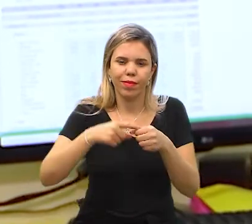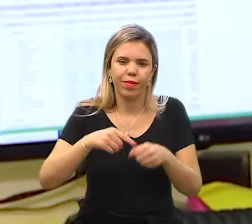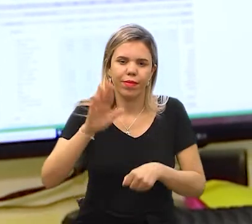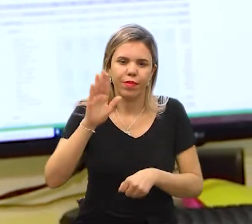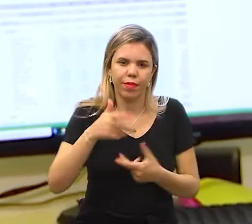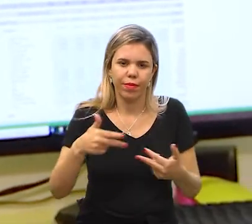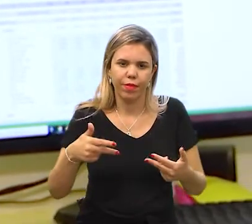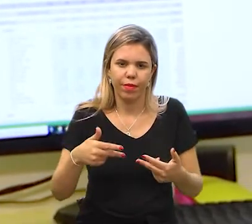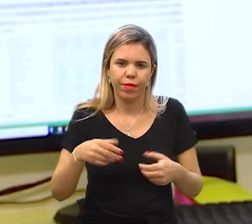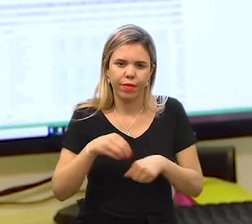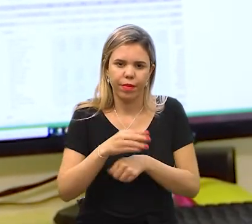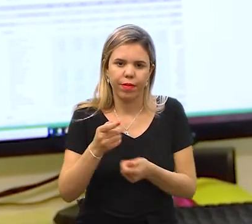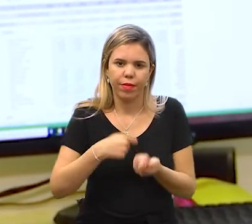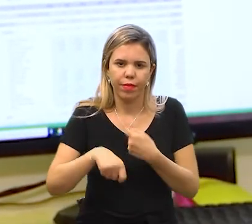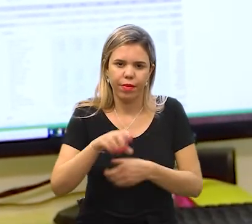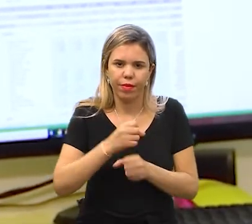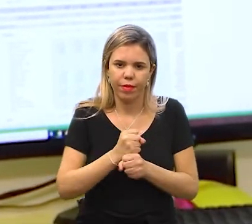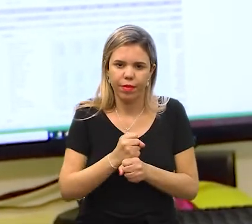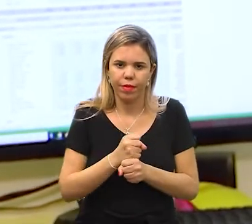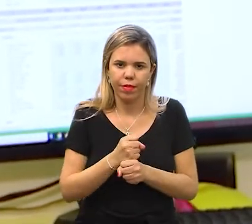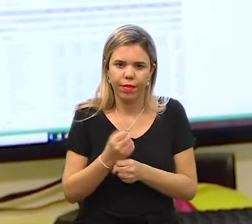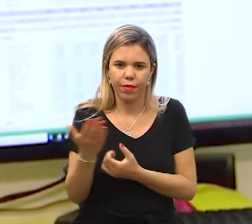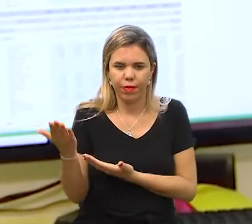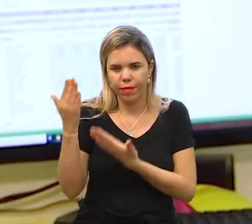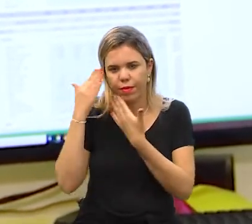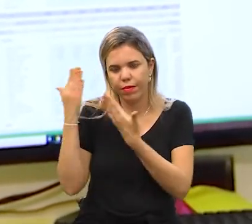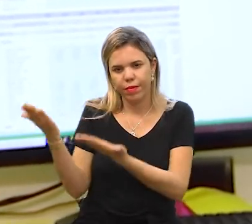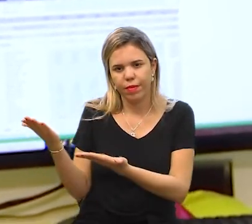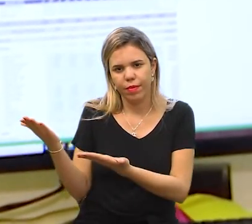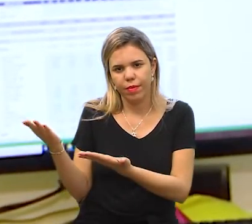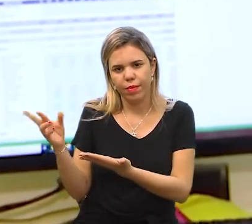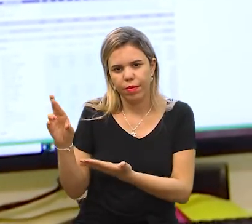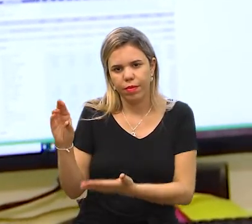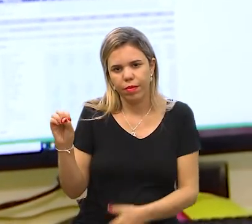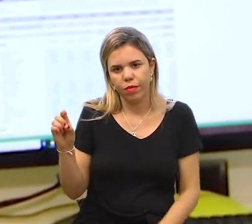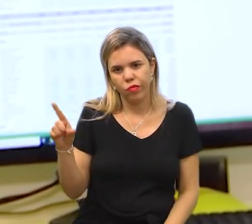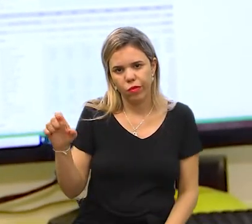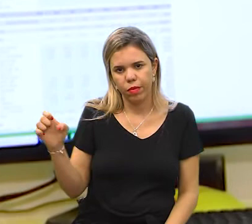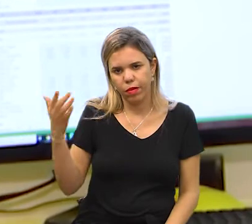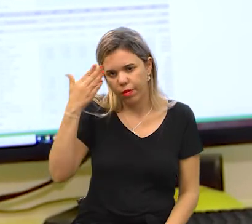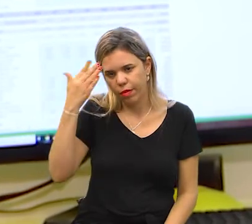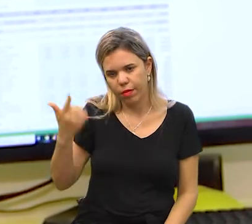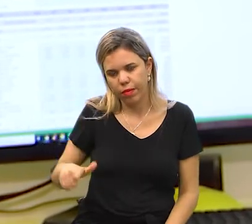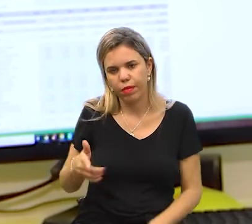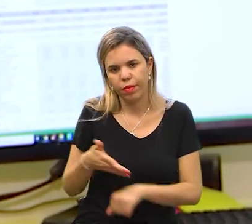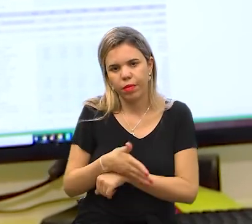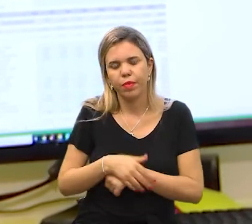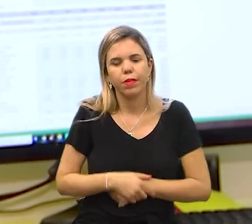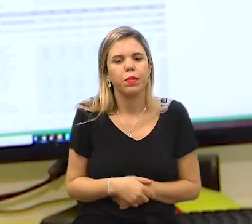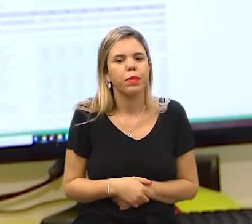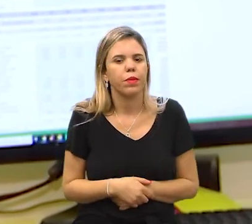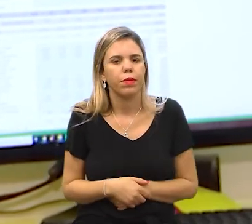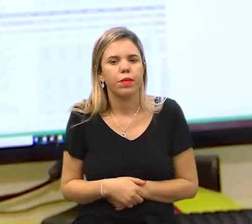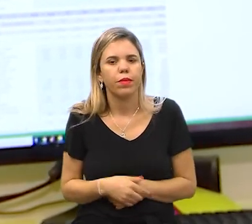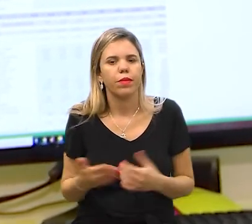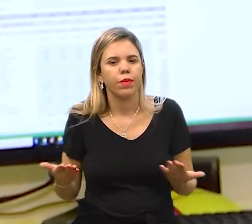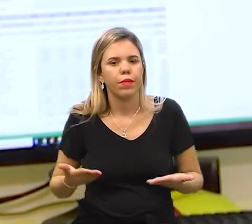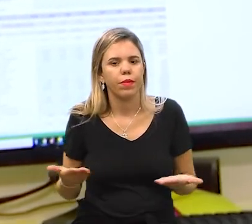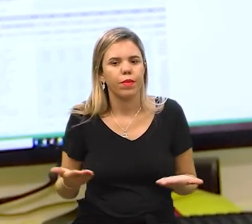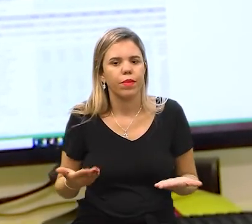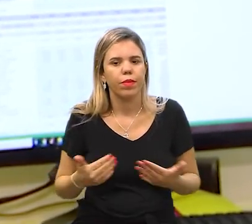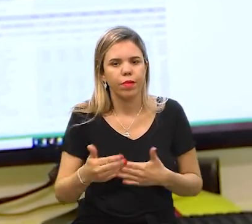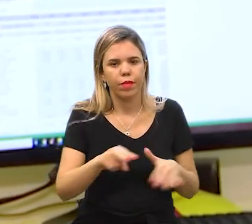volta com mais um quadro Na Ponta do Lápis, agradecendo aqui a Rosiele mais uma vez pela participação por hoje.